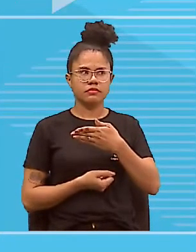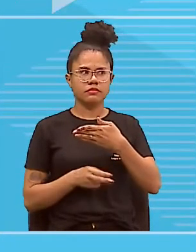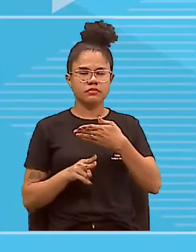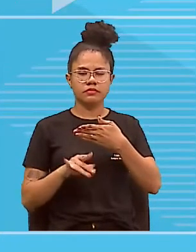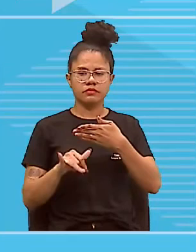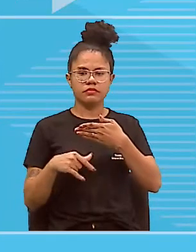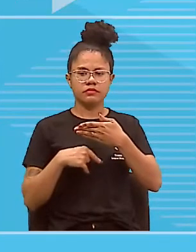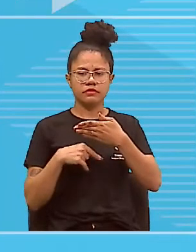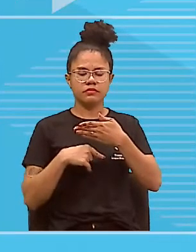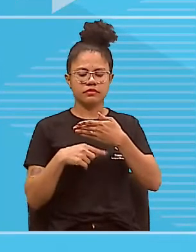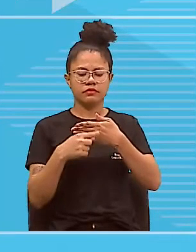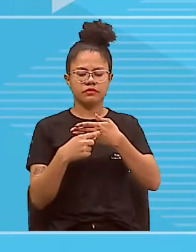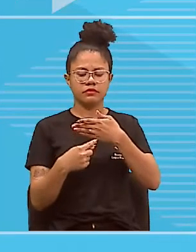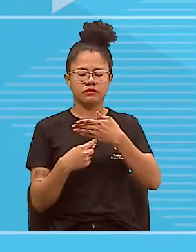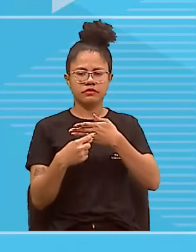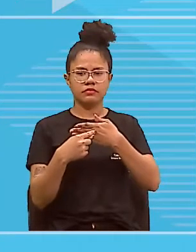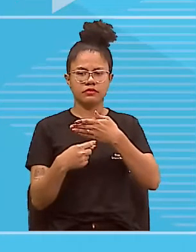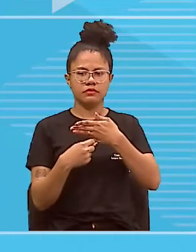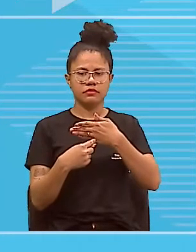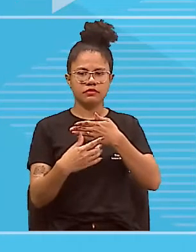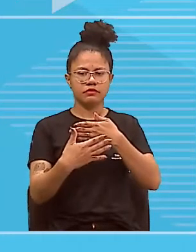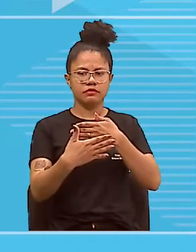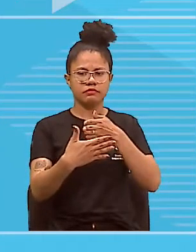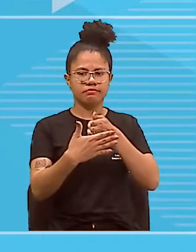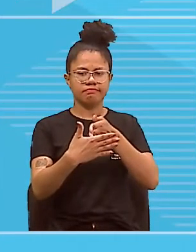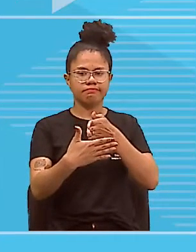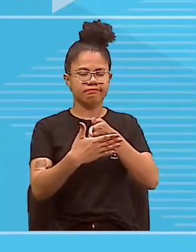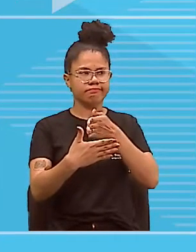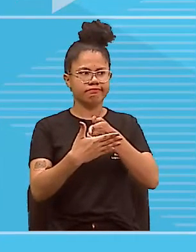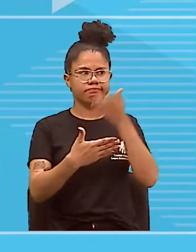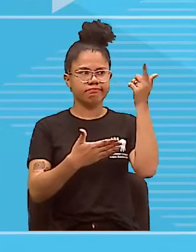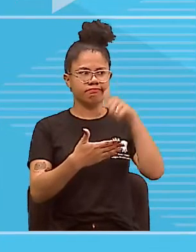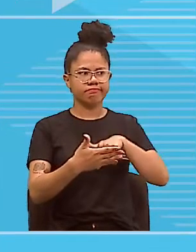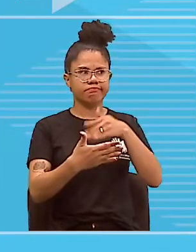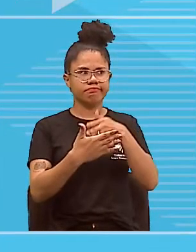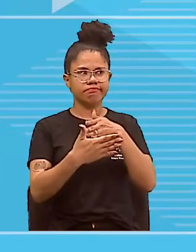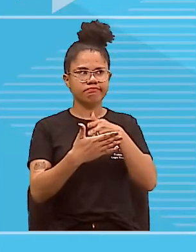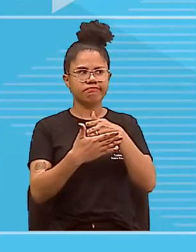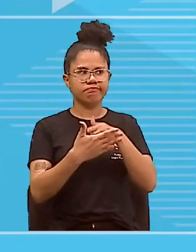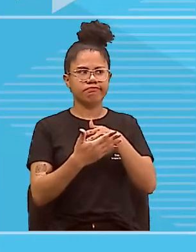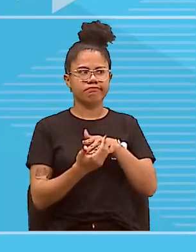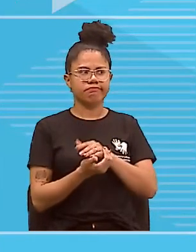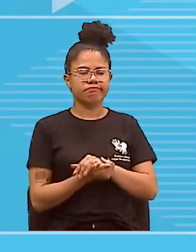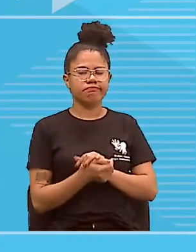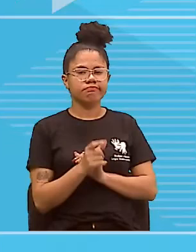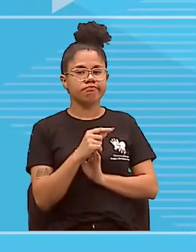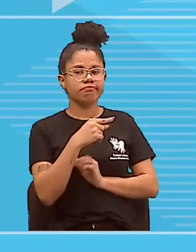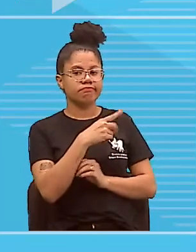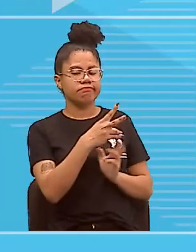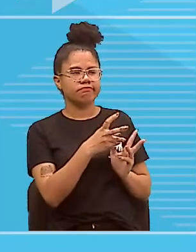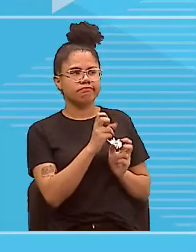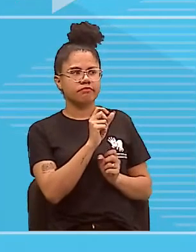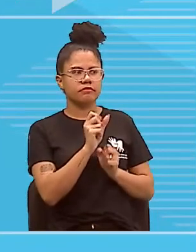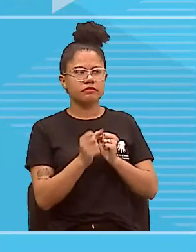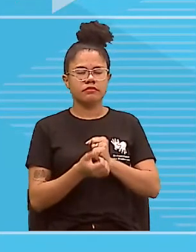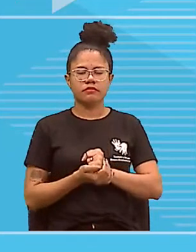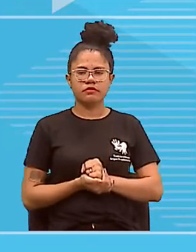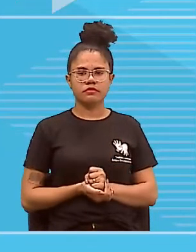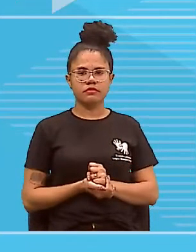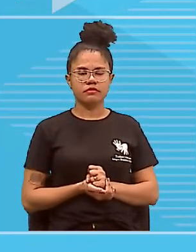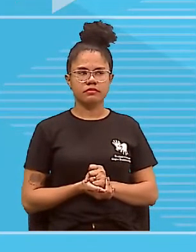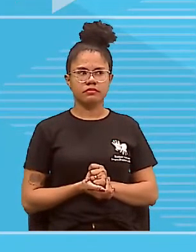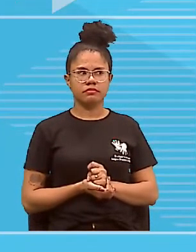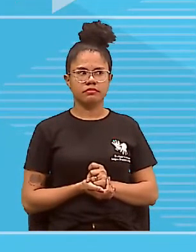criar nesse ponto em interferência então o que que ele viu professor ele criou faixas de